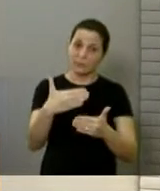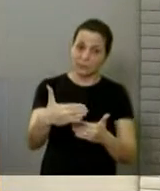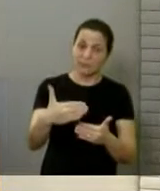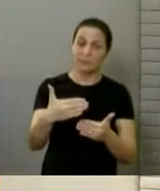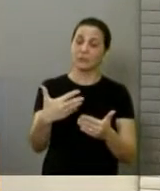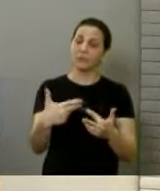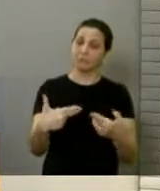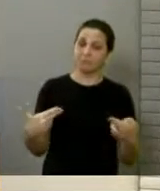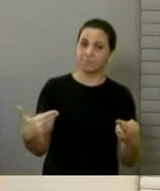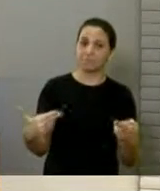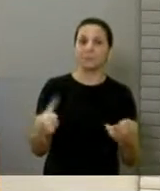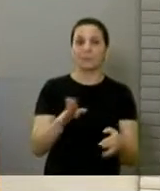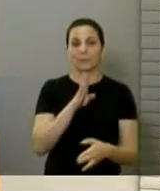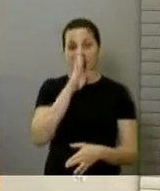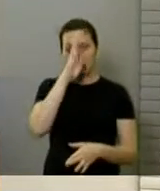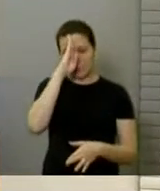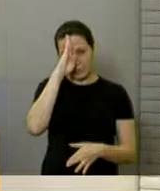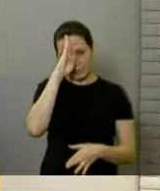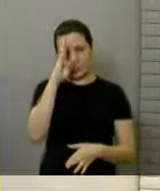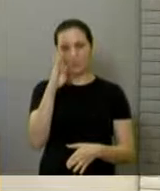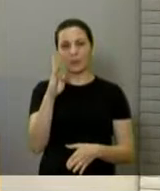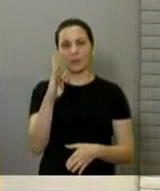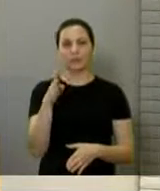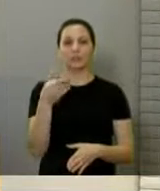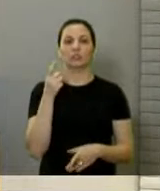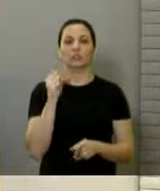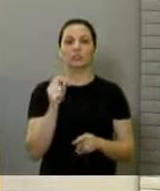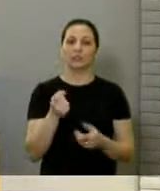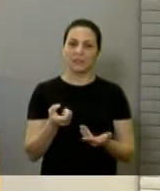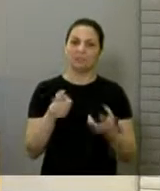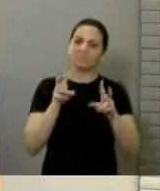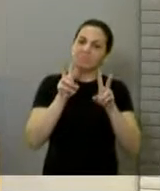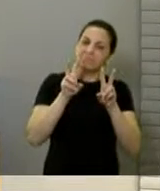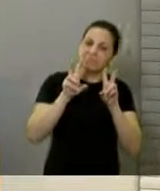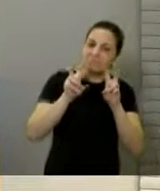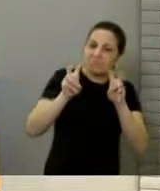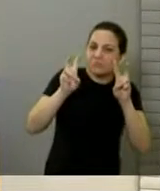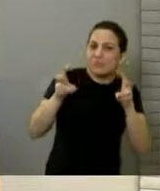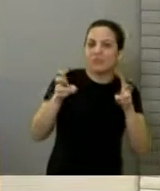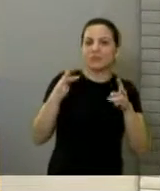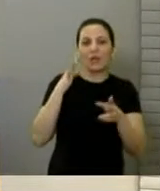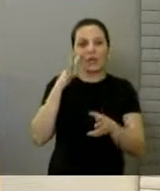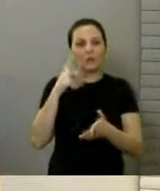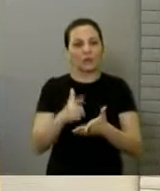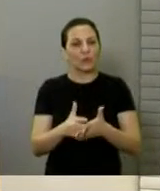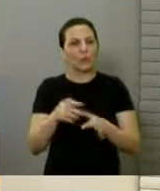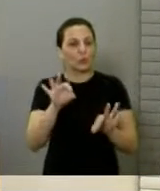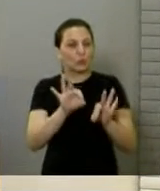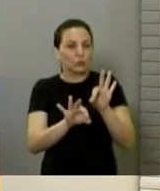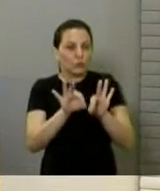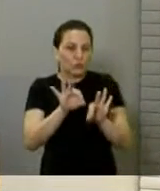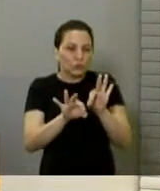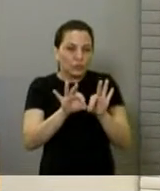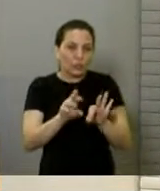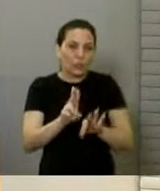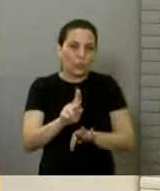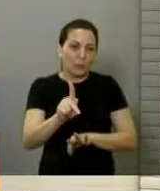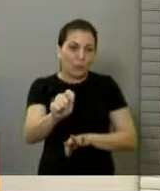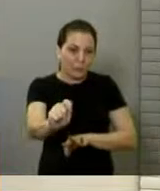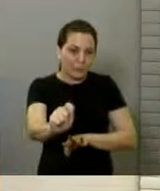grande, principalmente em termos de resolver juridicamente a questão da